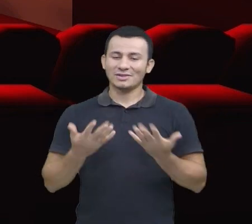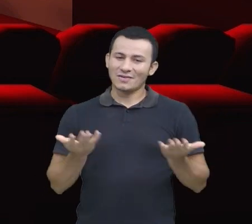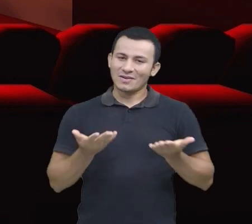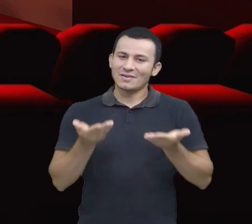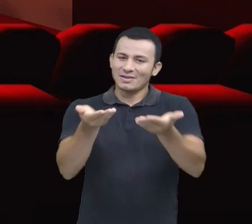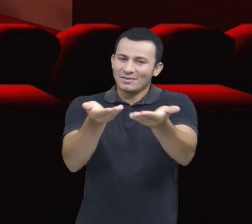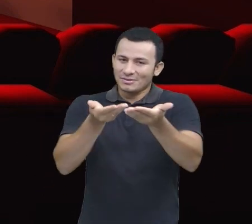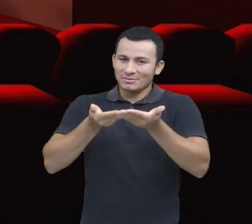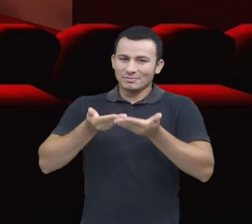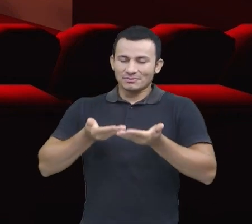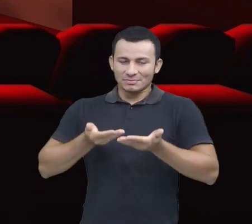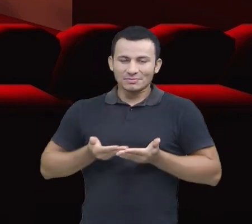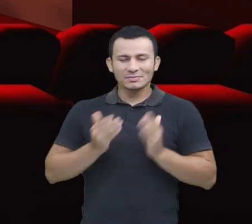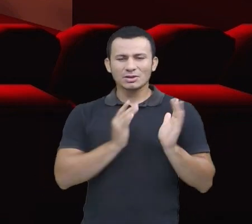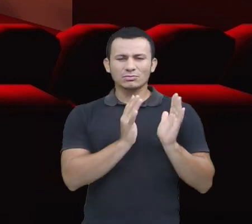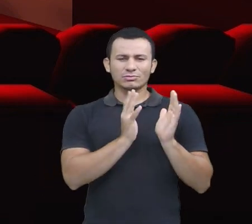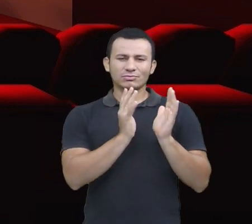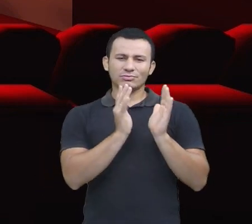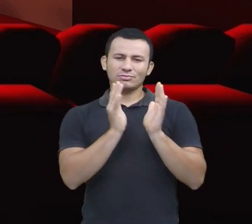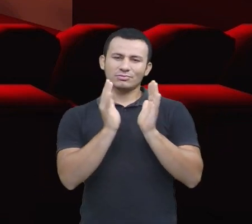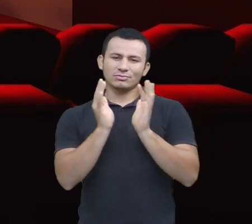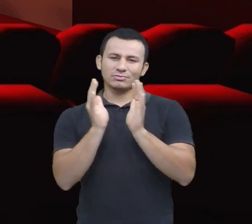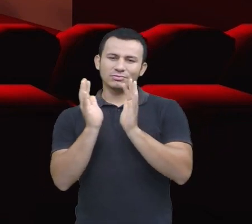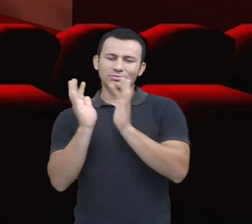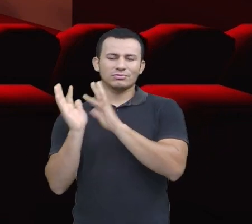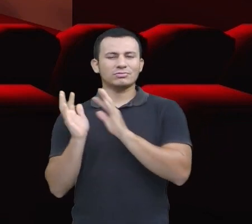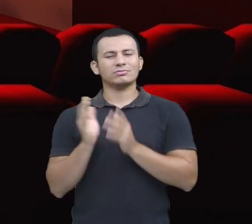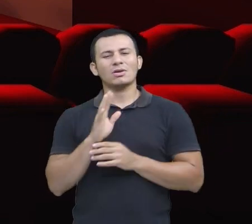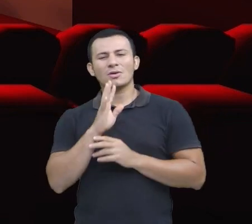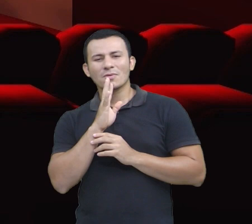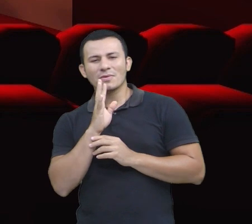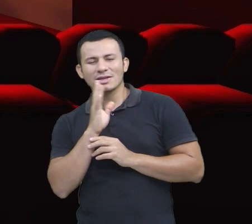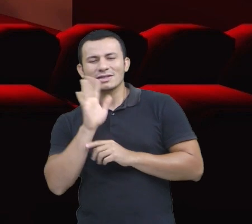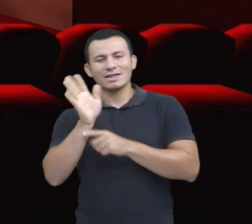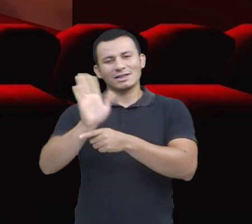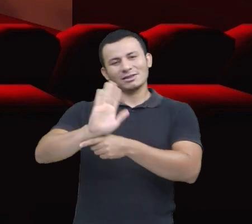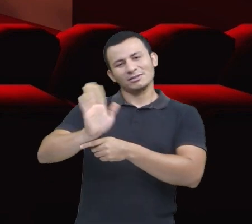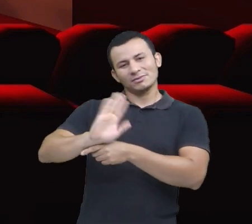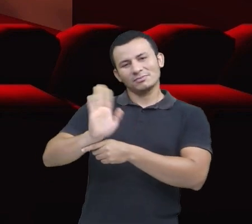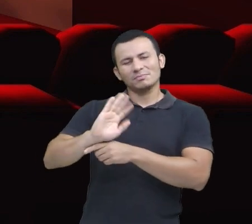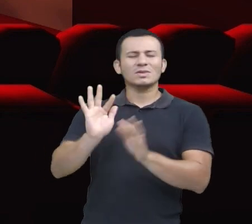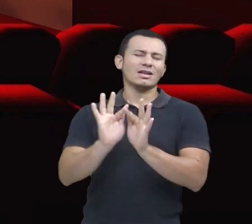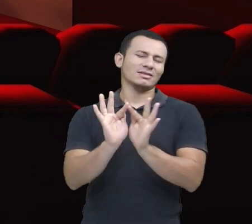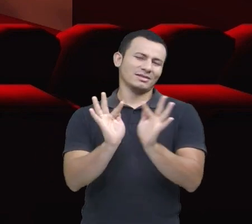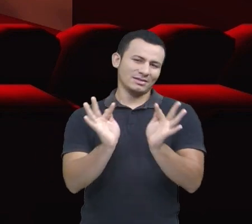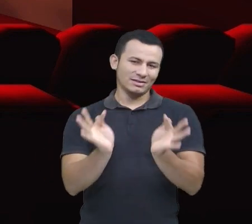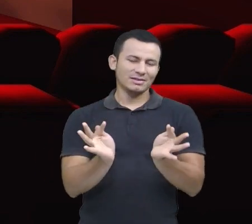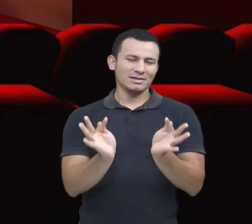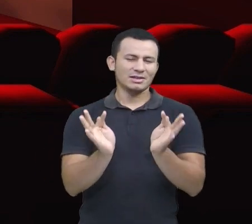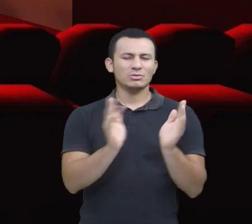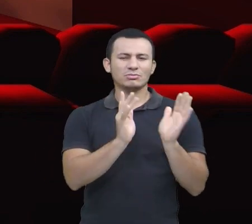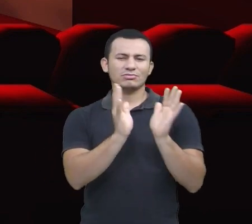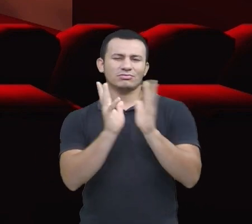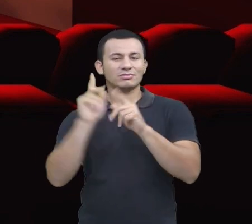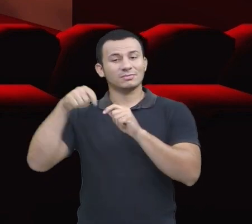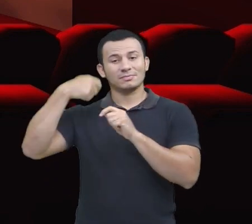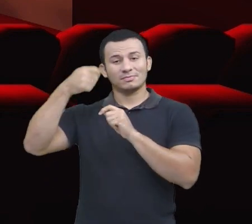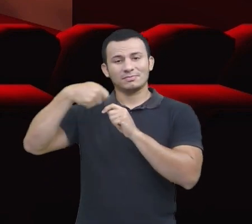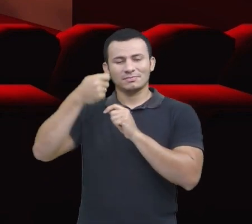vocês para desvendarem, desfrutarem, olhar a simplicidade e também a riqueza